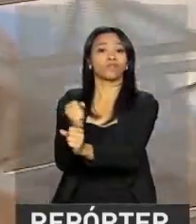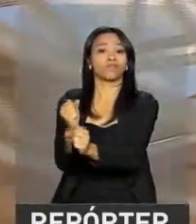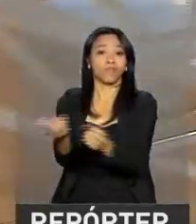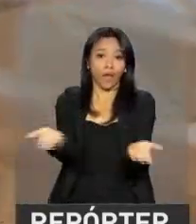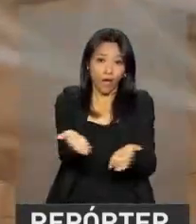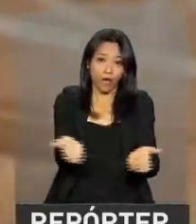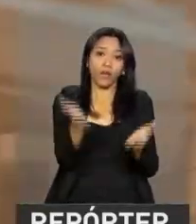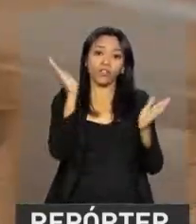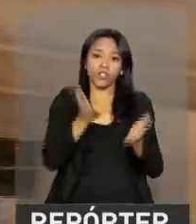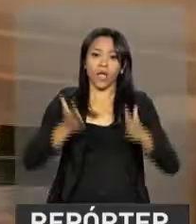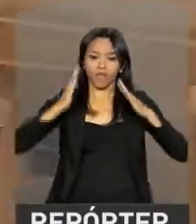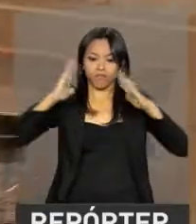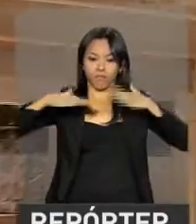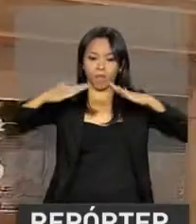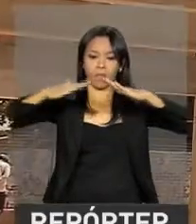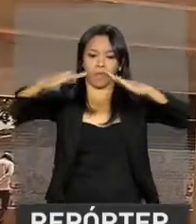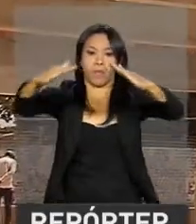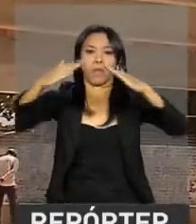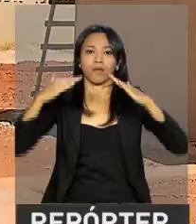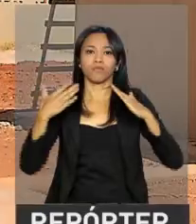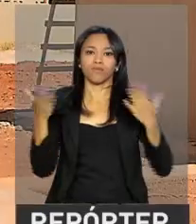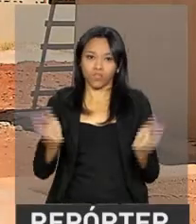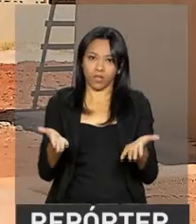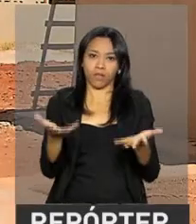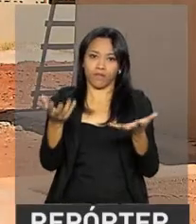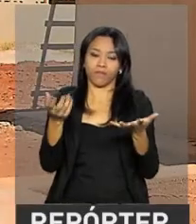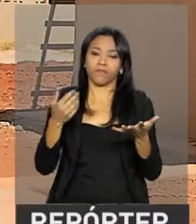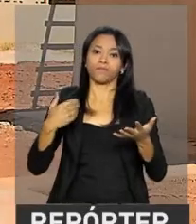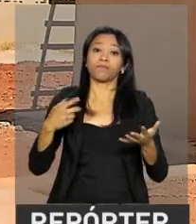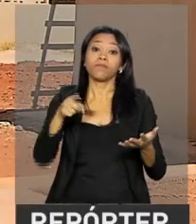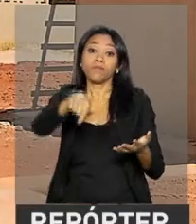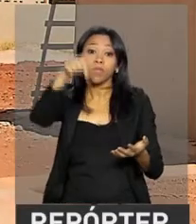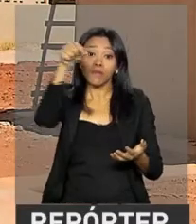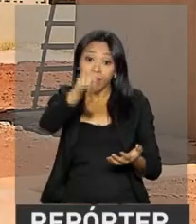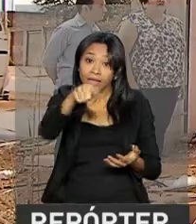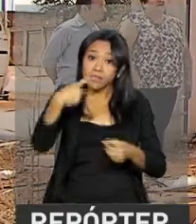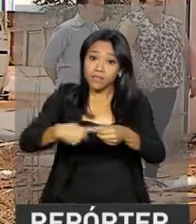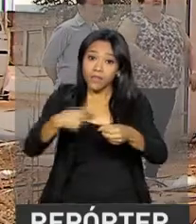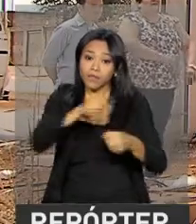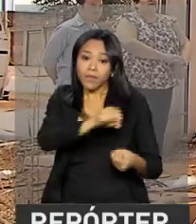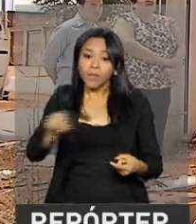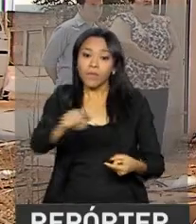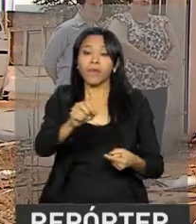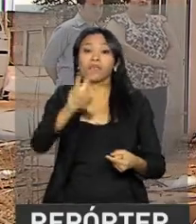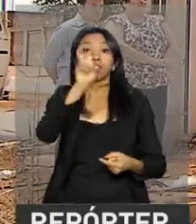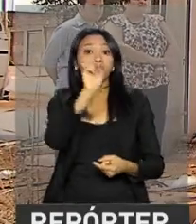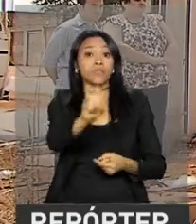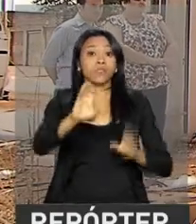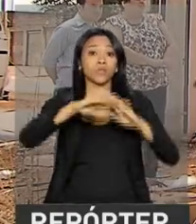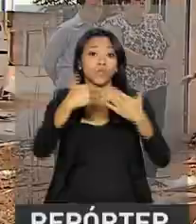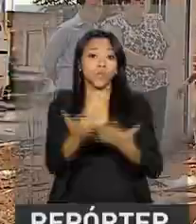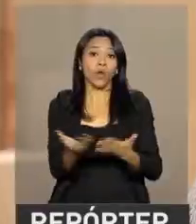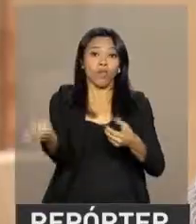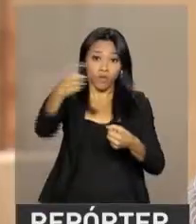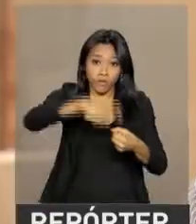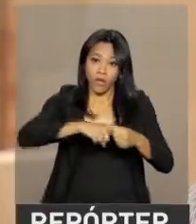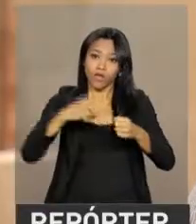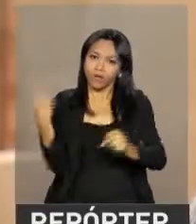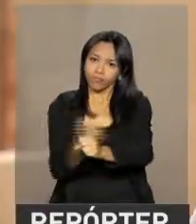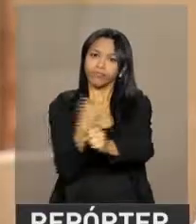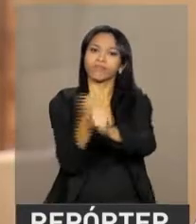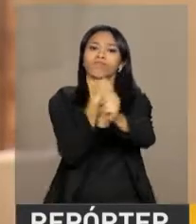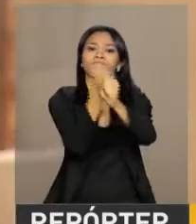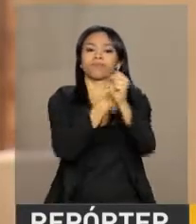recebendo o telhado para a cobertura na cidade cinco creches proinfância tiveram as obras retomadas sem o